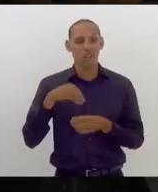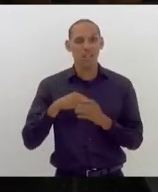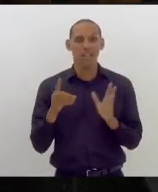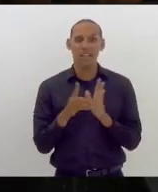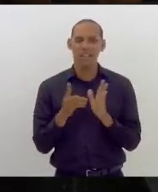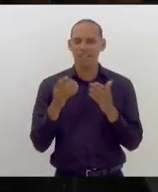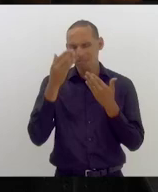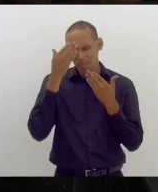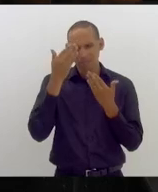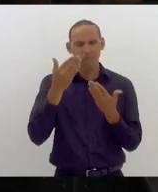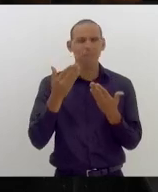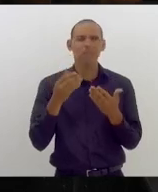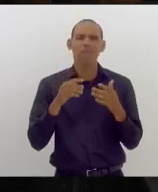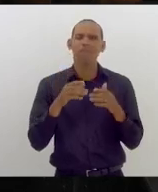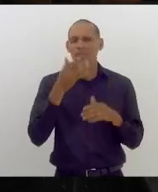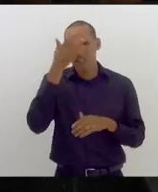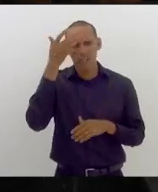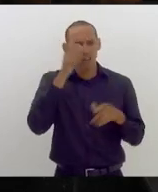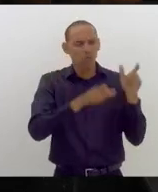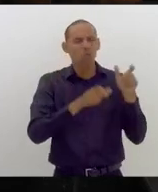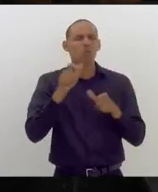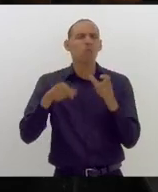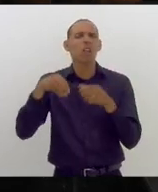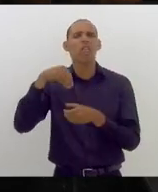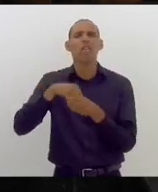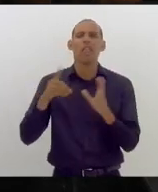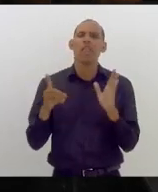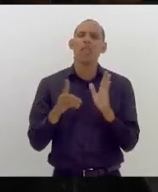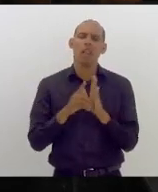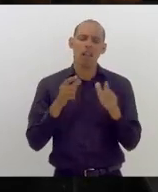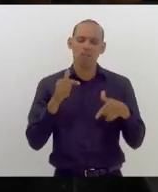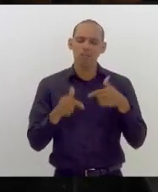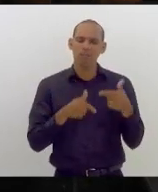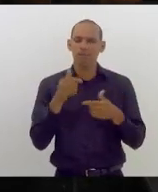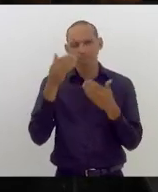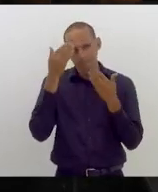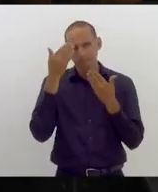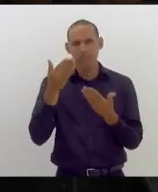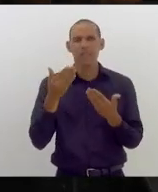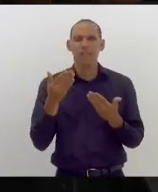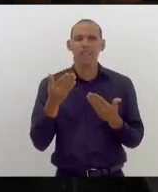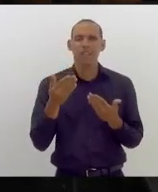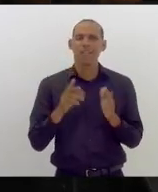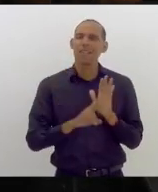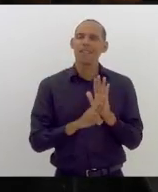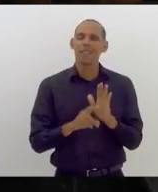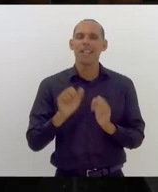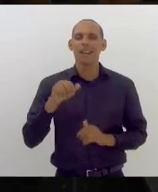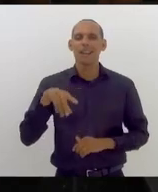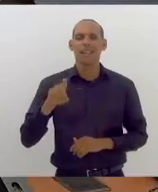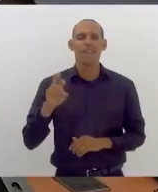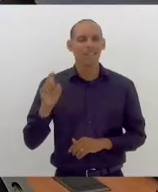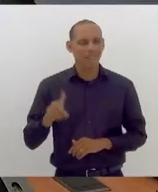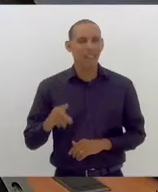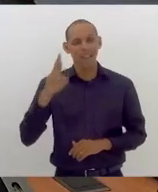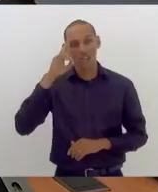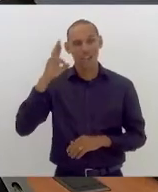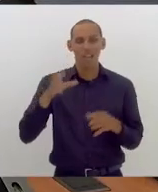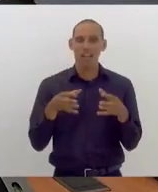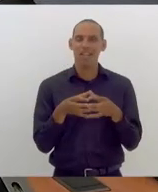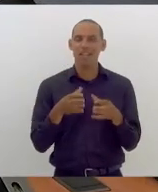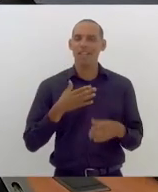agradecer a cada pessoa que trabalha comigo no DETRAN, dessa equipe, agradeço em nome do André, que é meu chefe de gabinete,